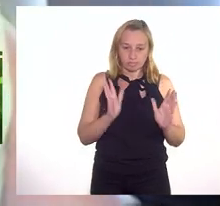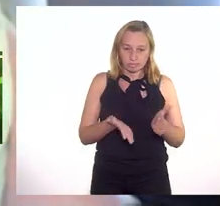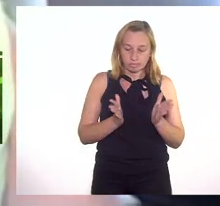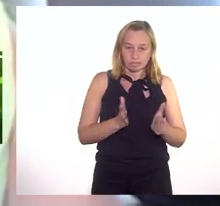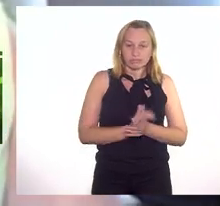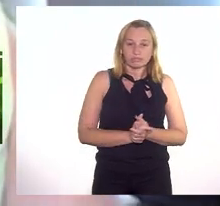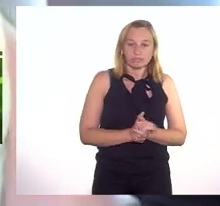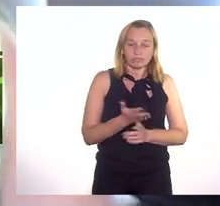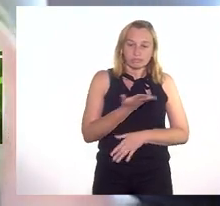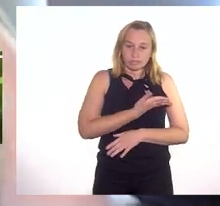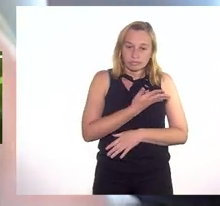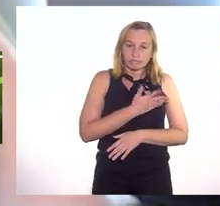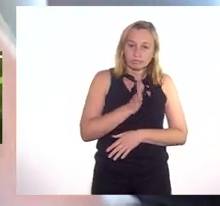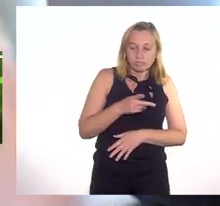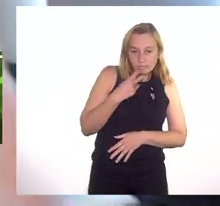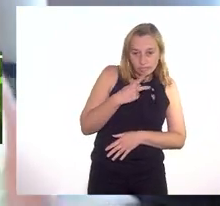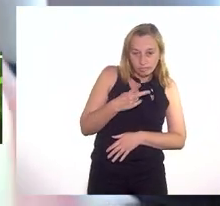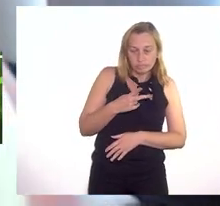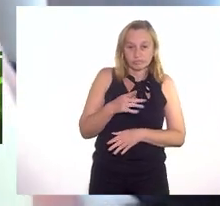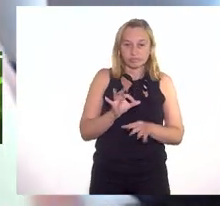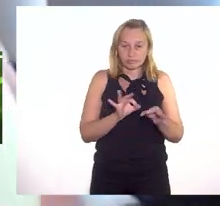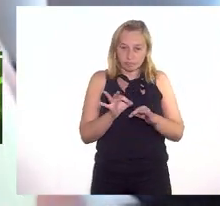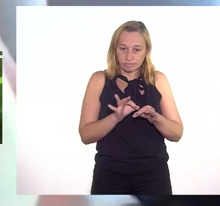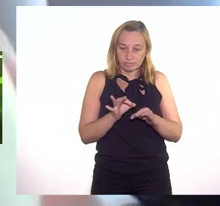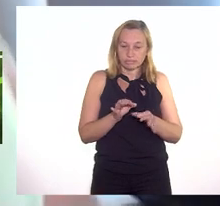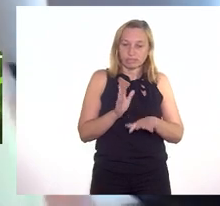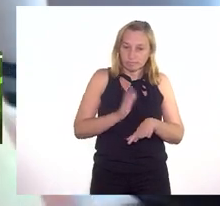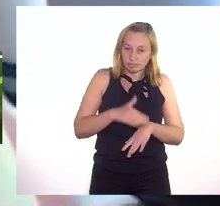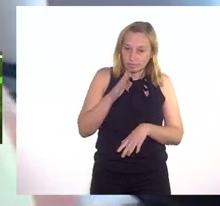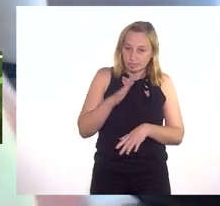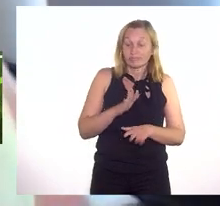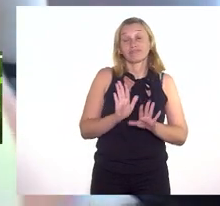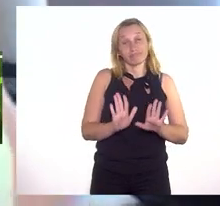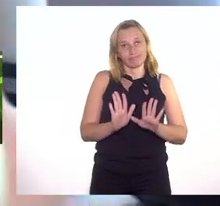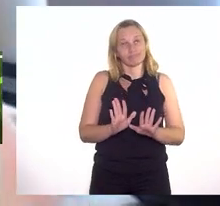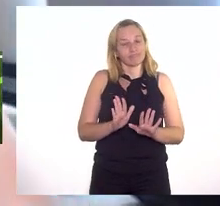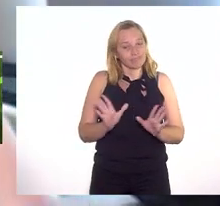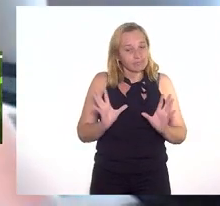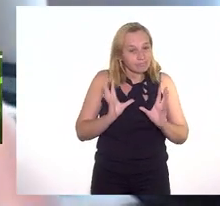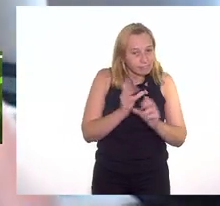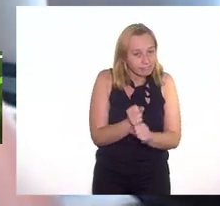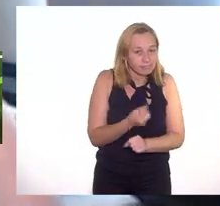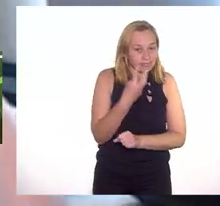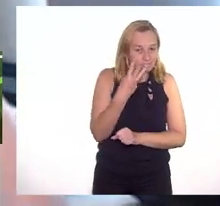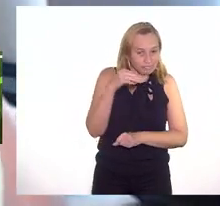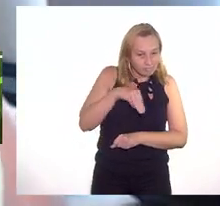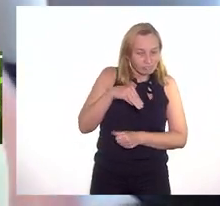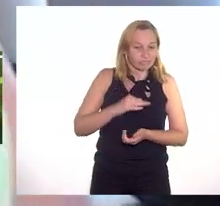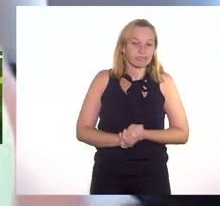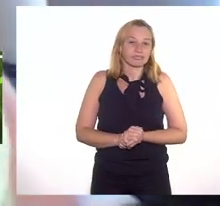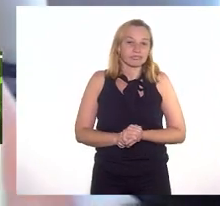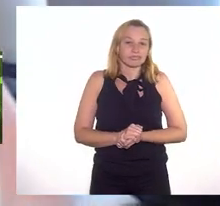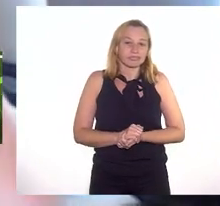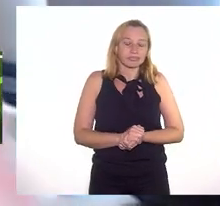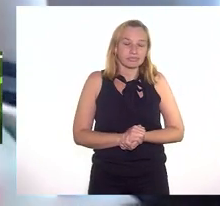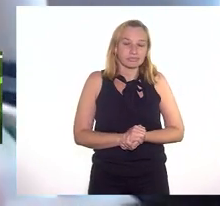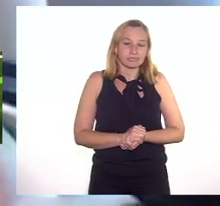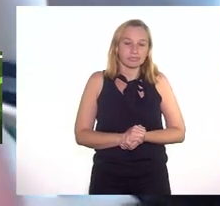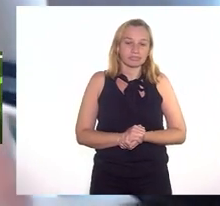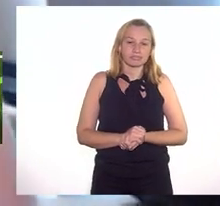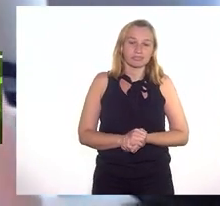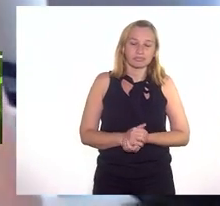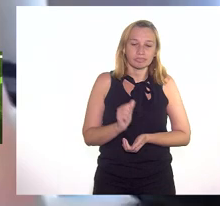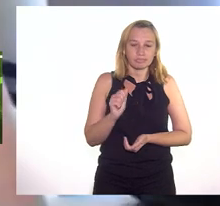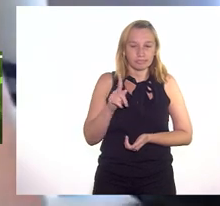Como as minhas amigas falaram, eu também tinha programado um pouquinho mais, mas vamos lá, vou resumir aqui em 3 minutinhos. Eu sou